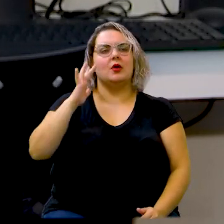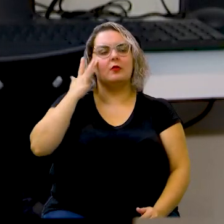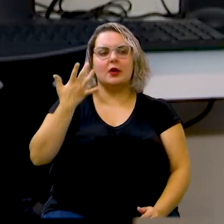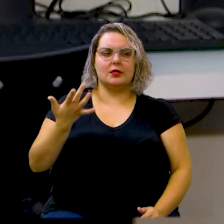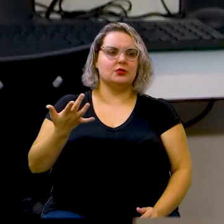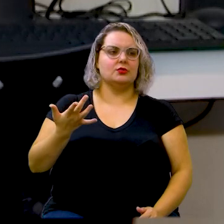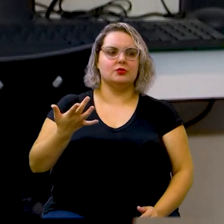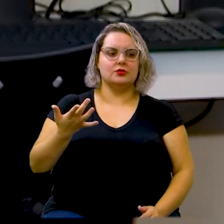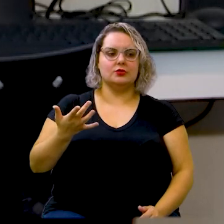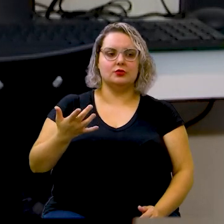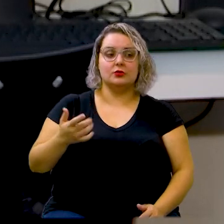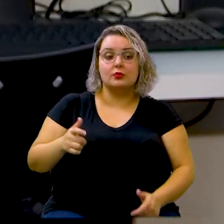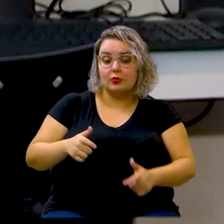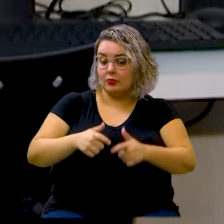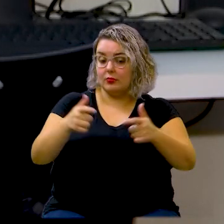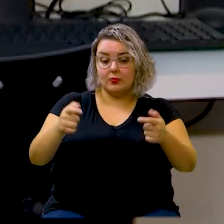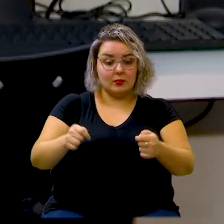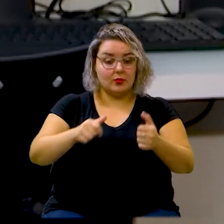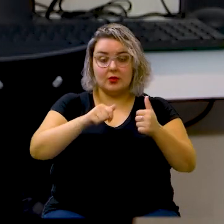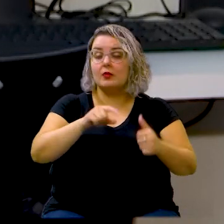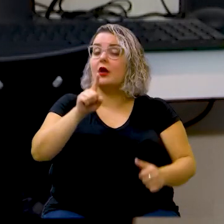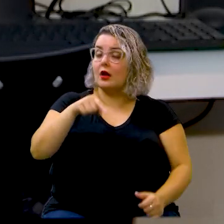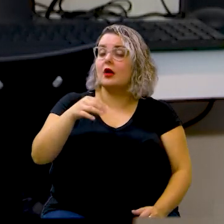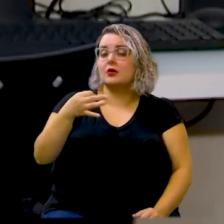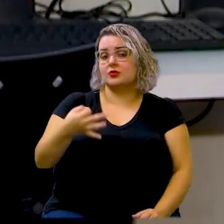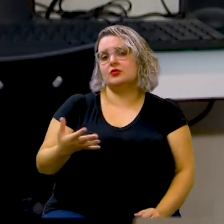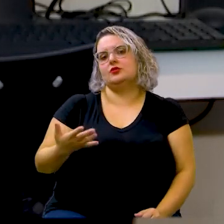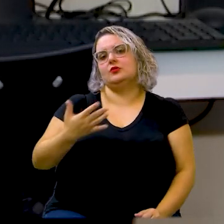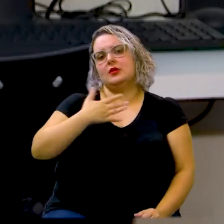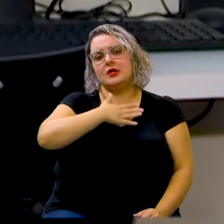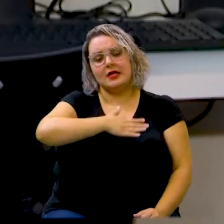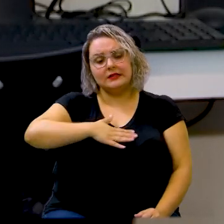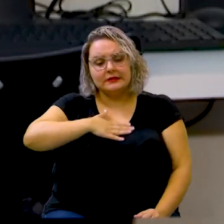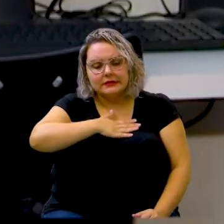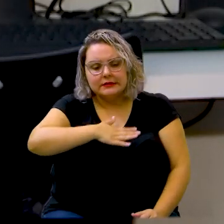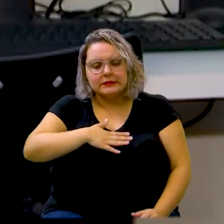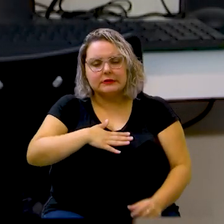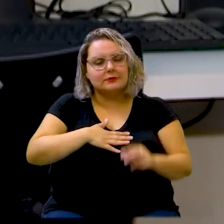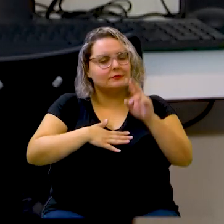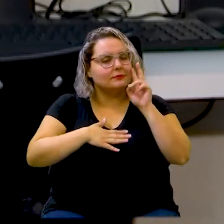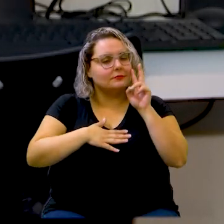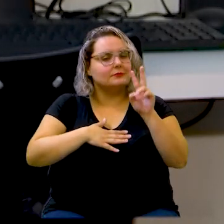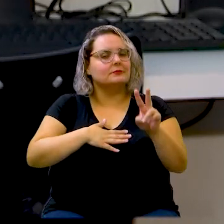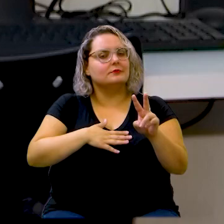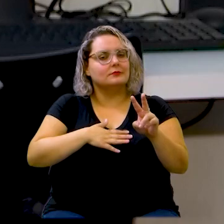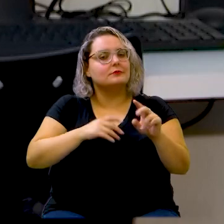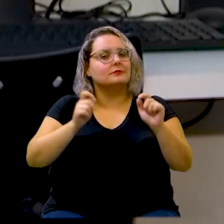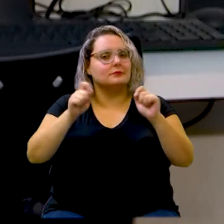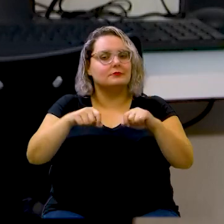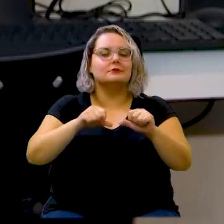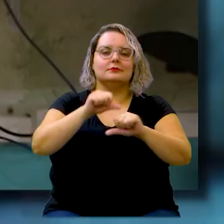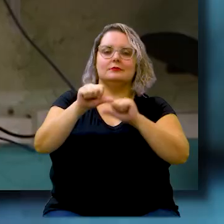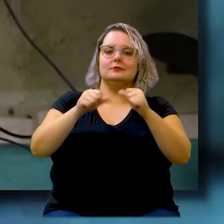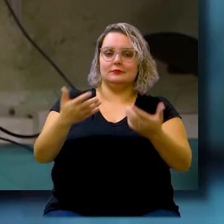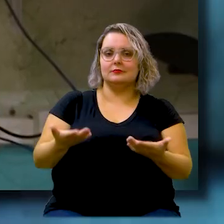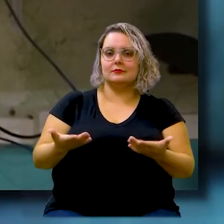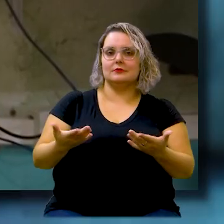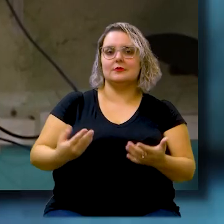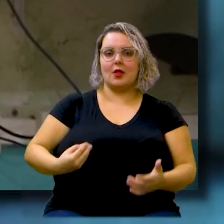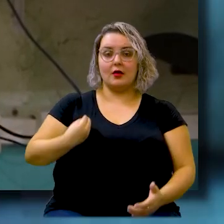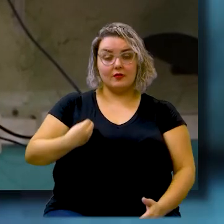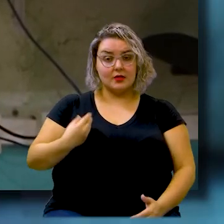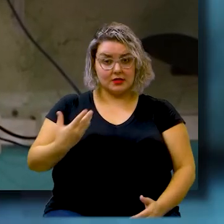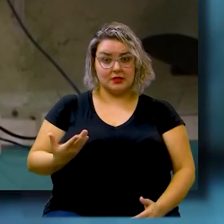o grande ganho é justamente isso, né? A satisfação de você ver essa capacidade de transformar vidas,